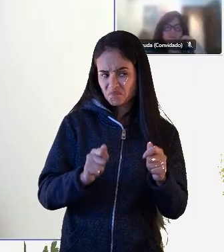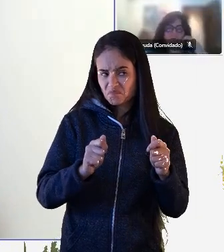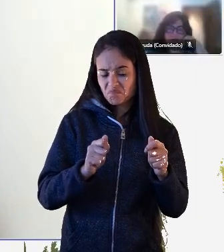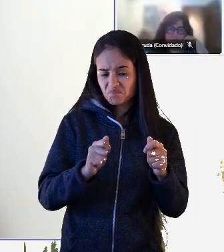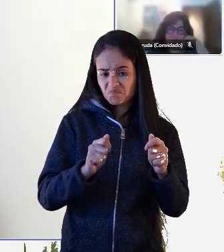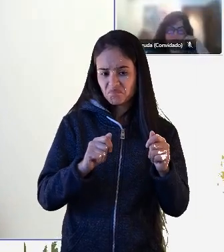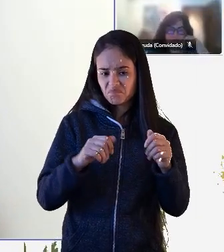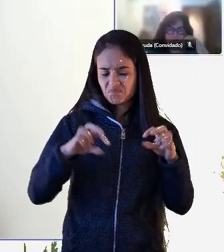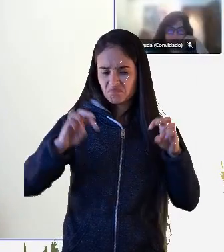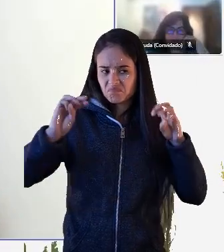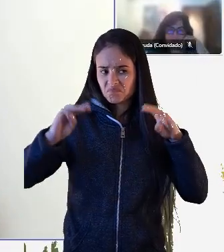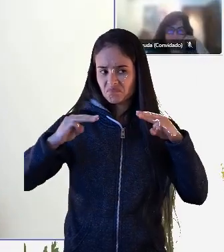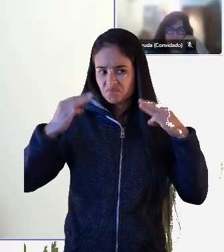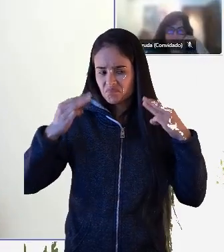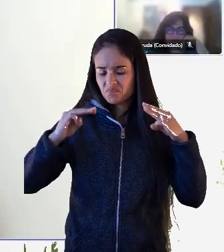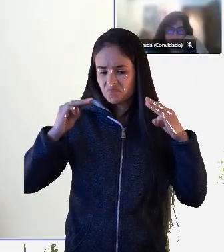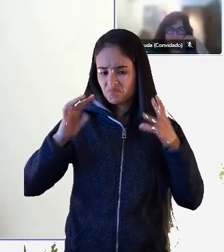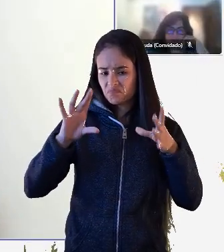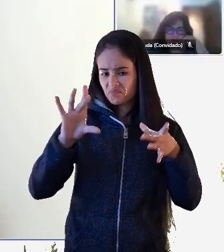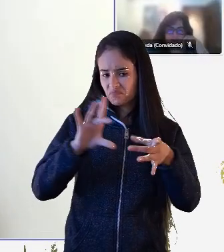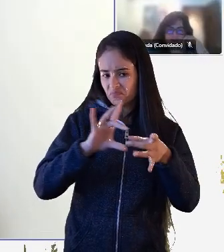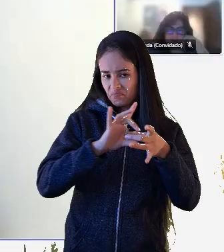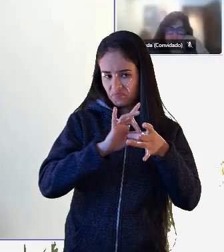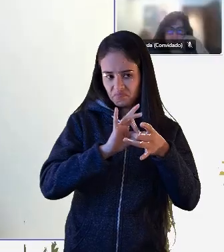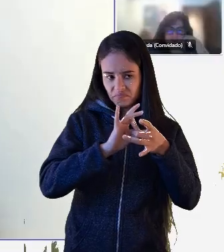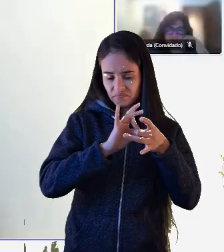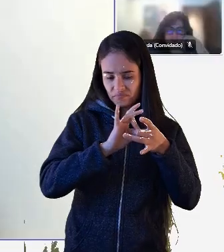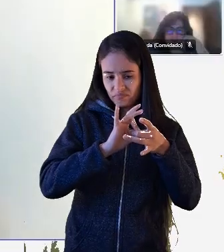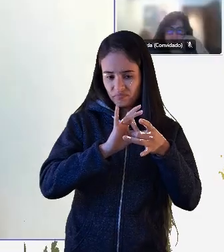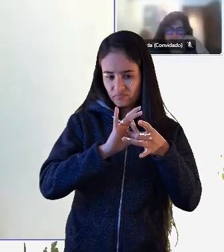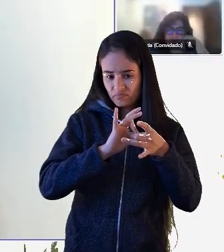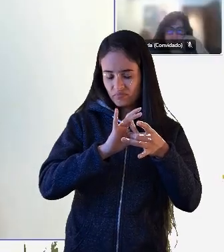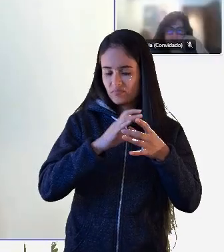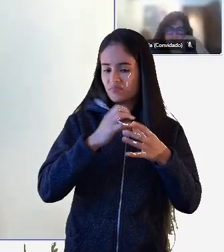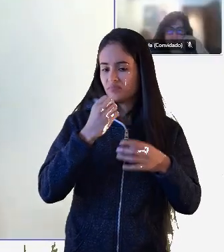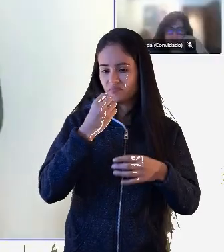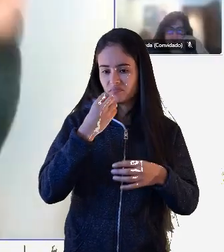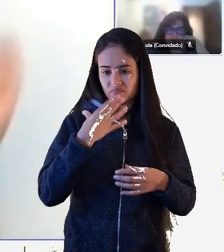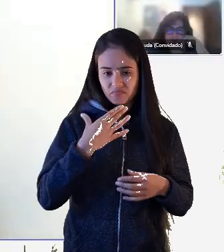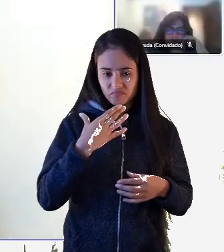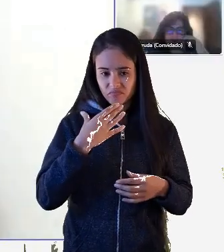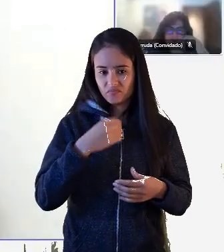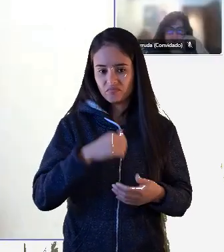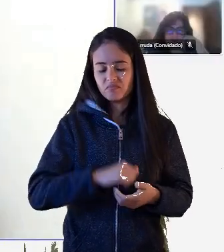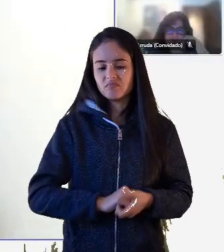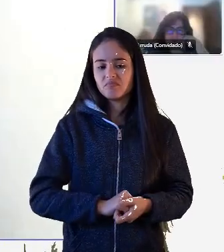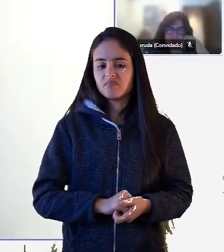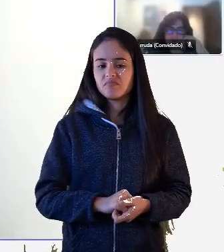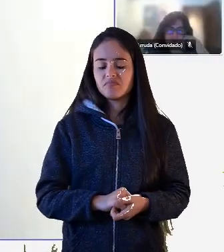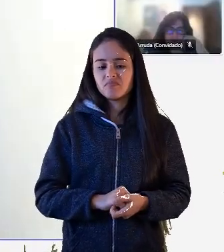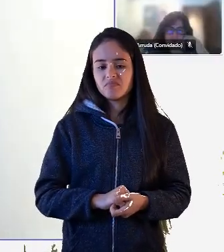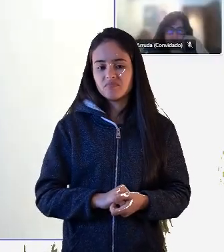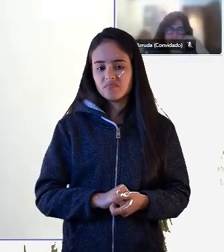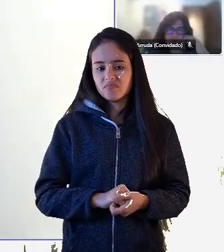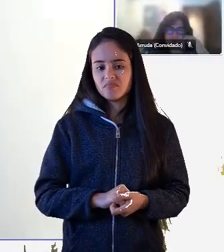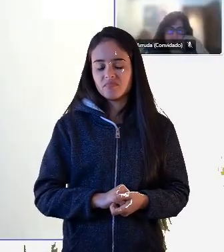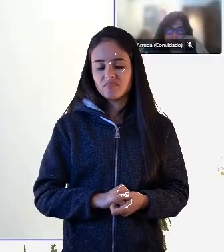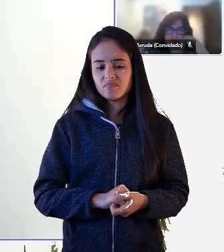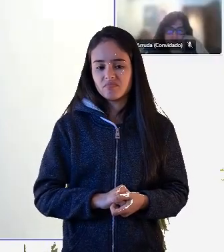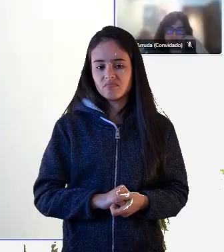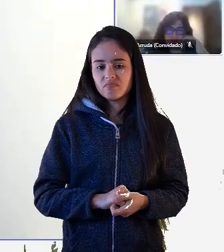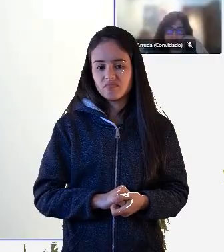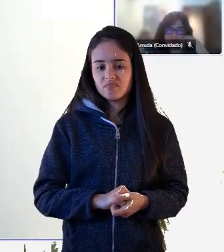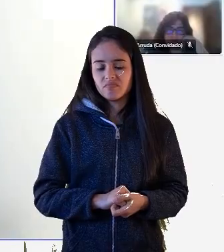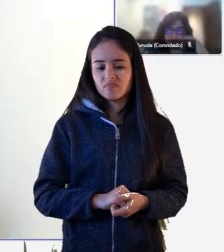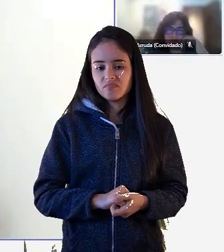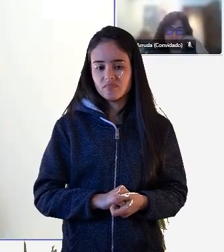quanto também muito marcante, assim. Traduz a ostensividade do. É